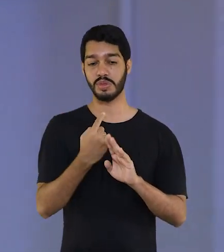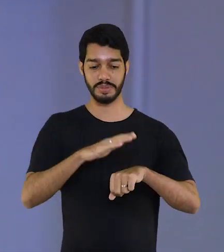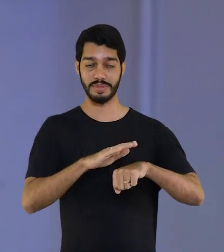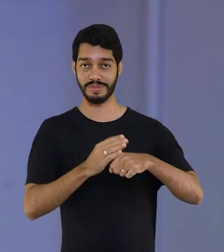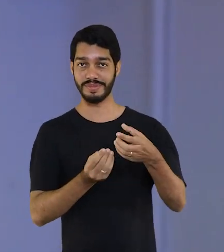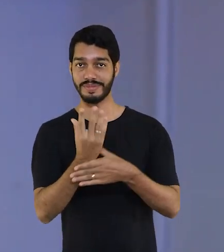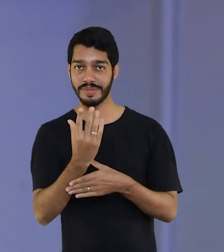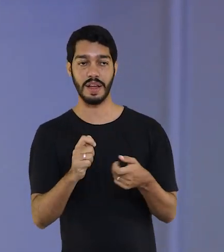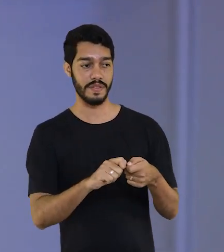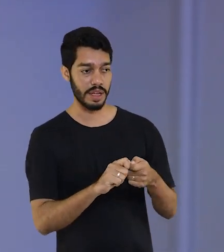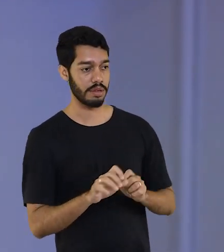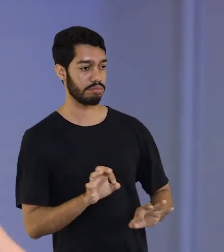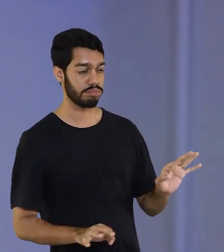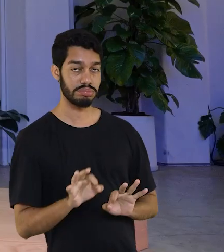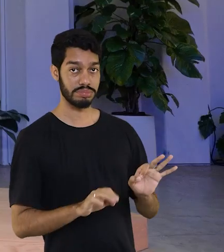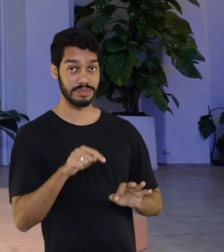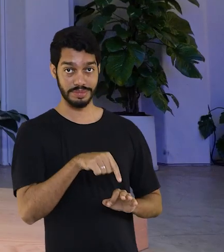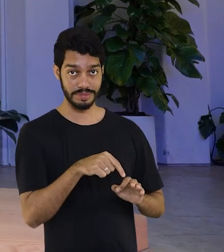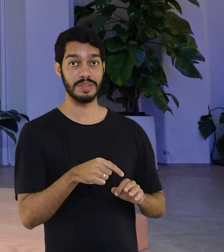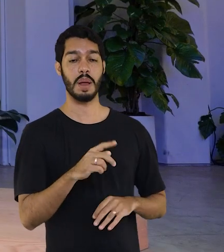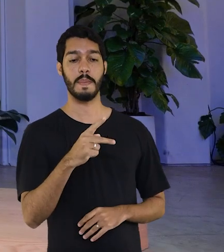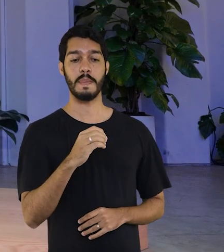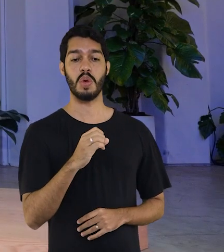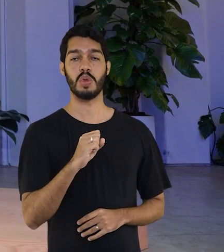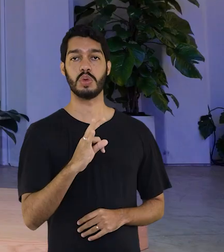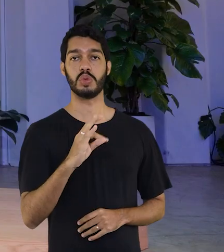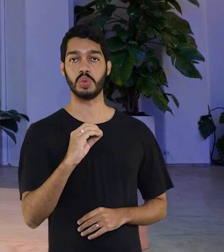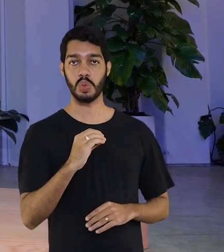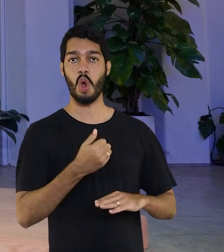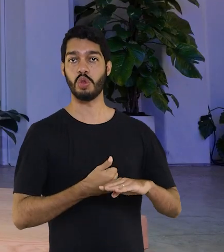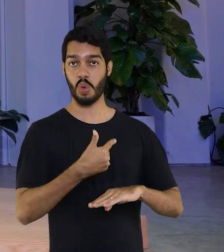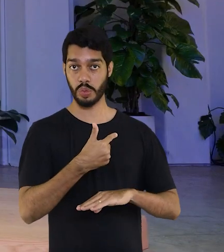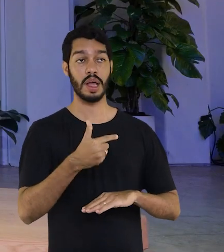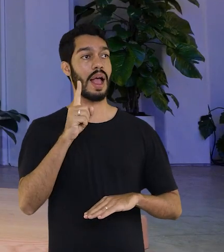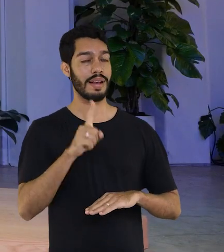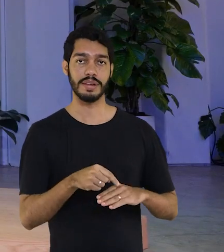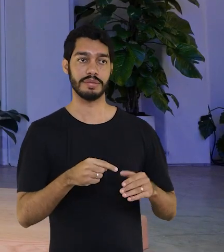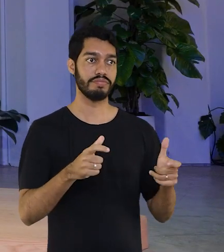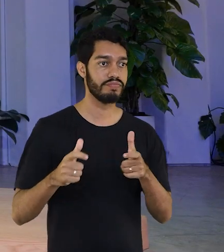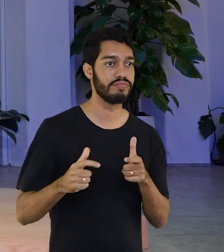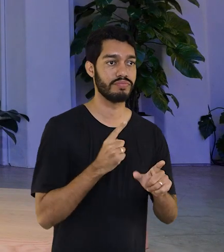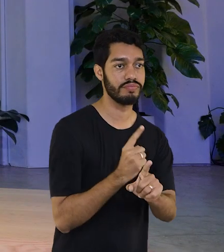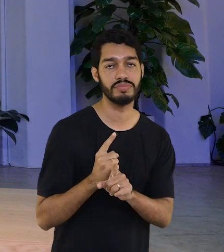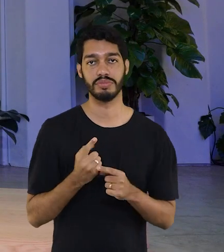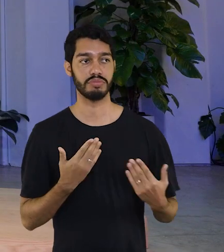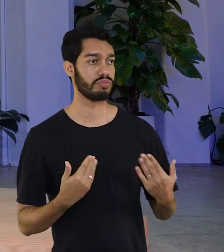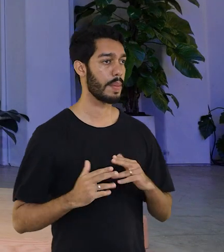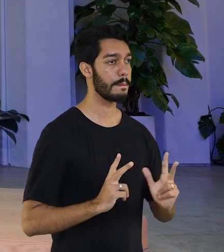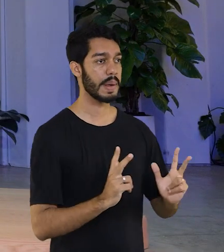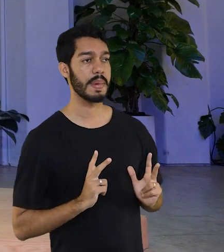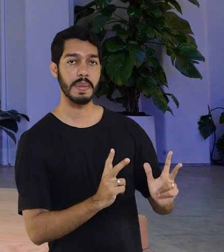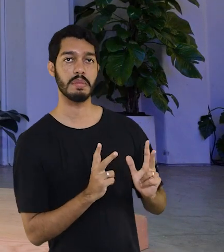idealizadores e realizadores do Posto 12, que é essa série de encontros, bate-papos e palestras que a gente